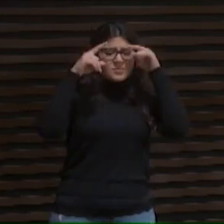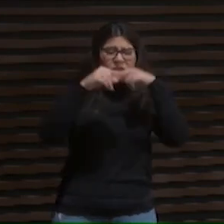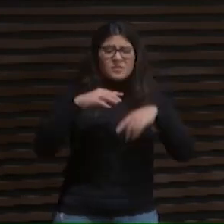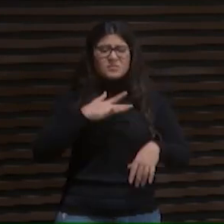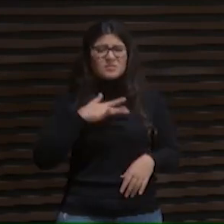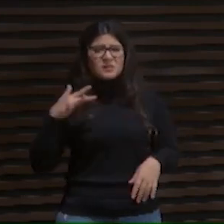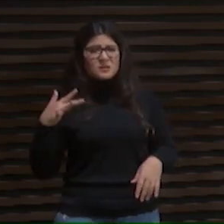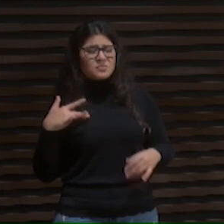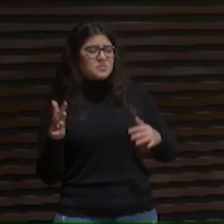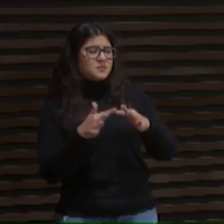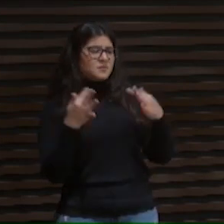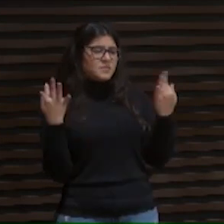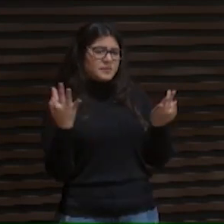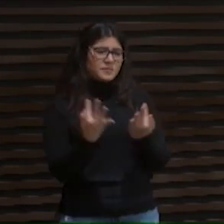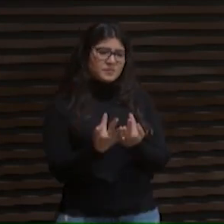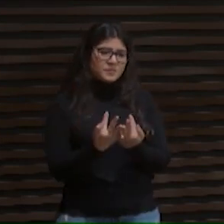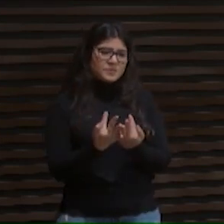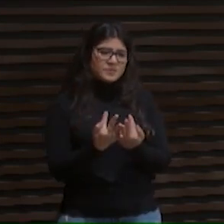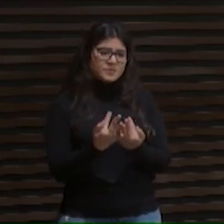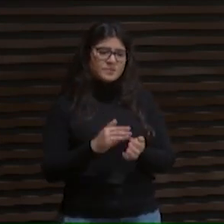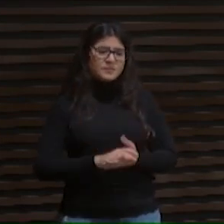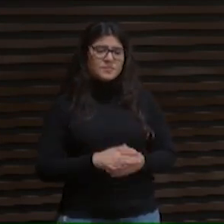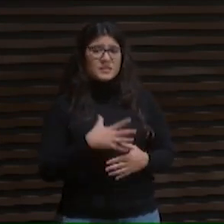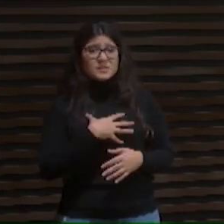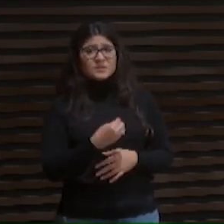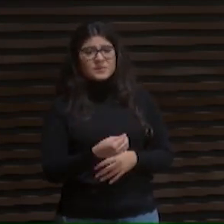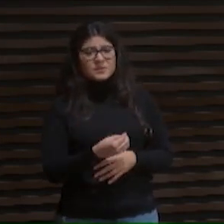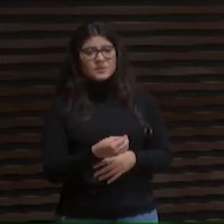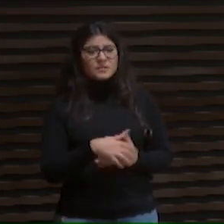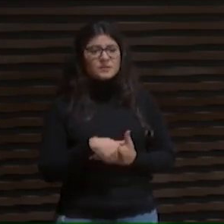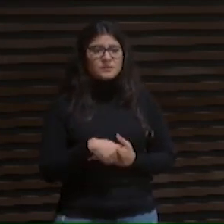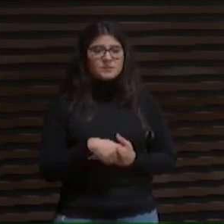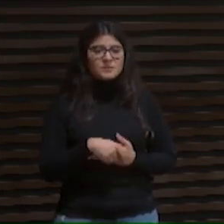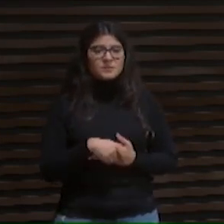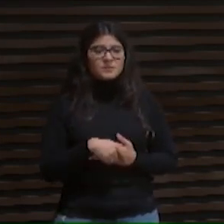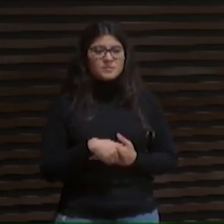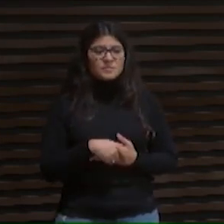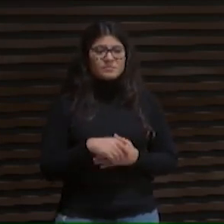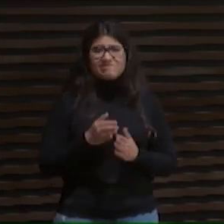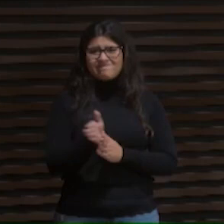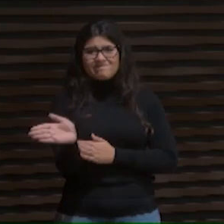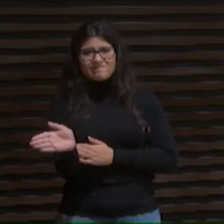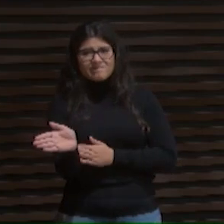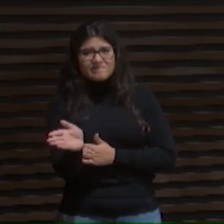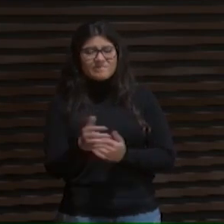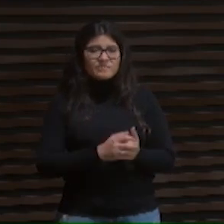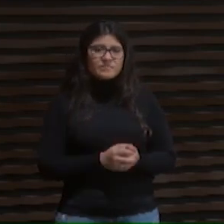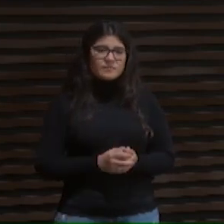de parentes, com filhos que desgarraram, com